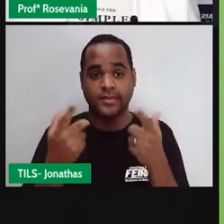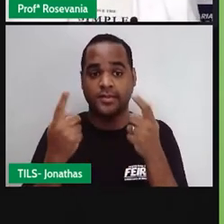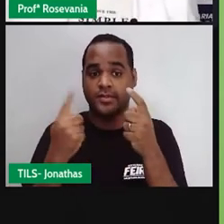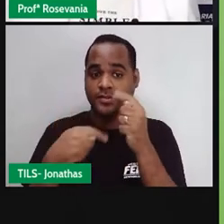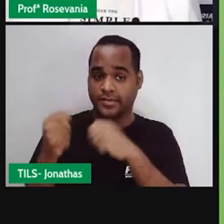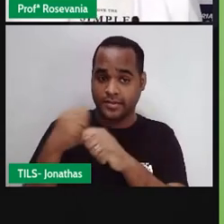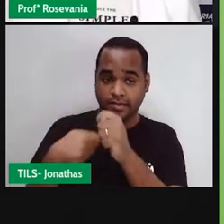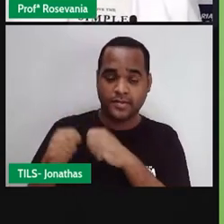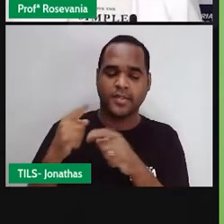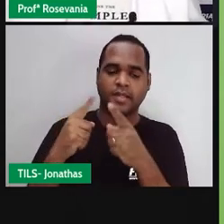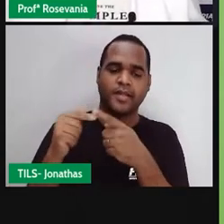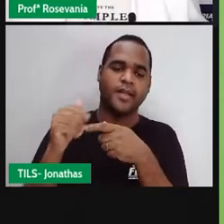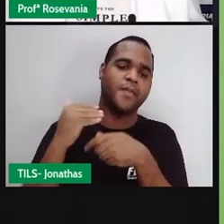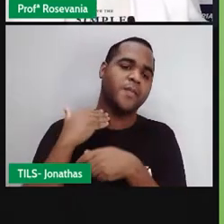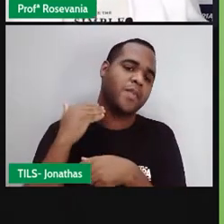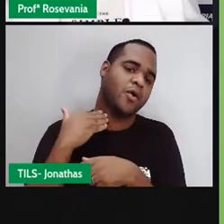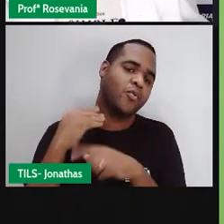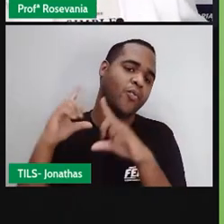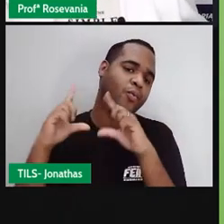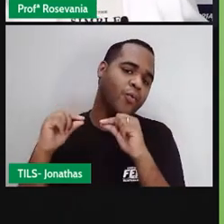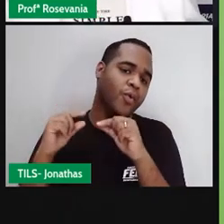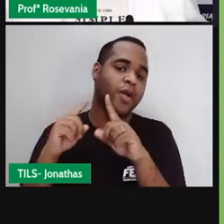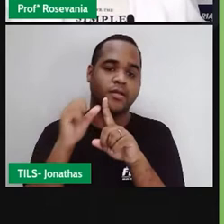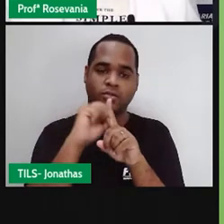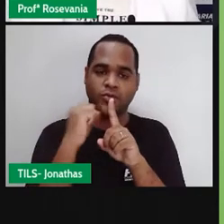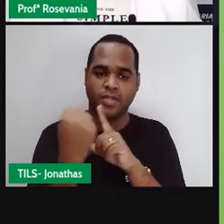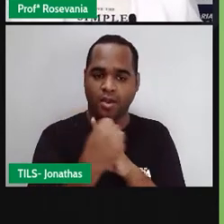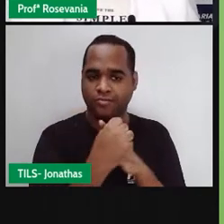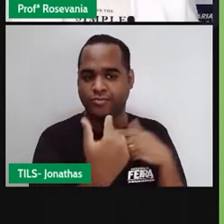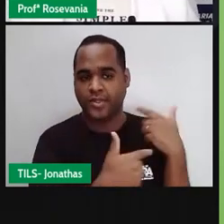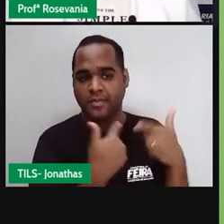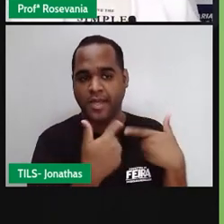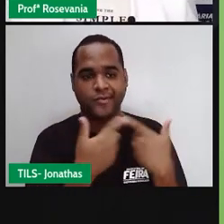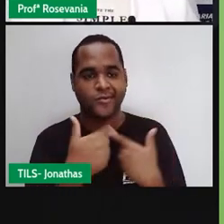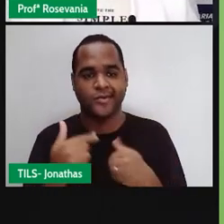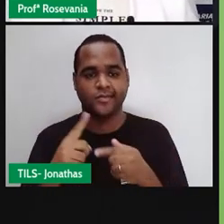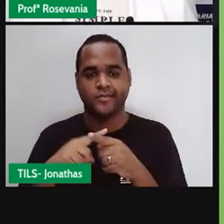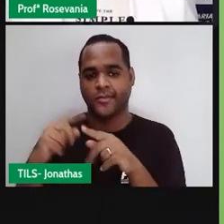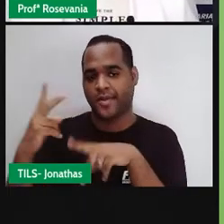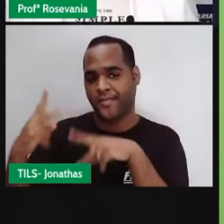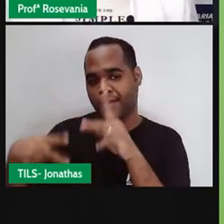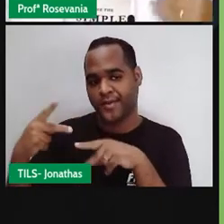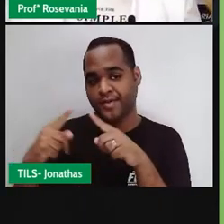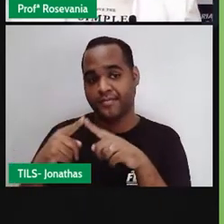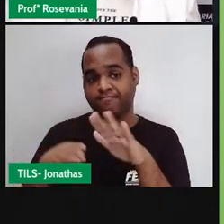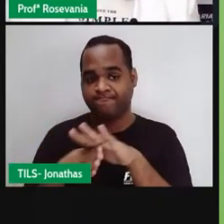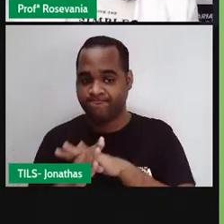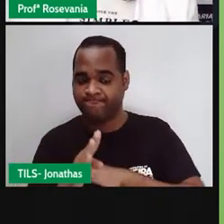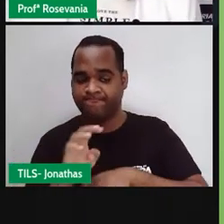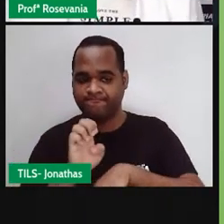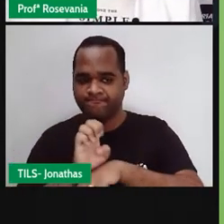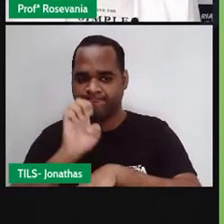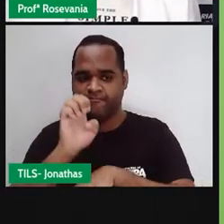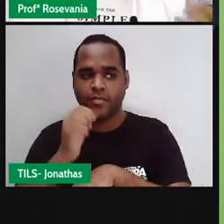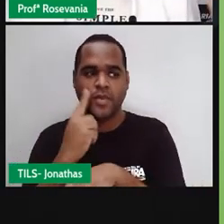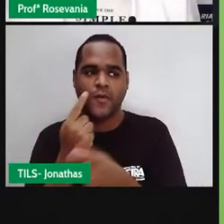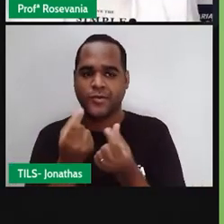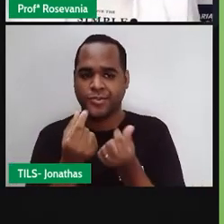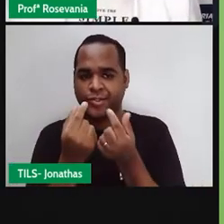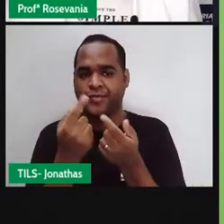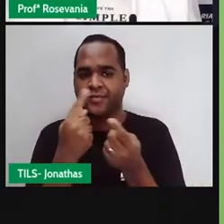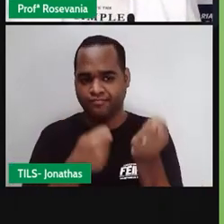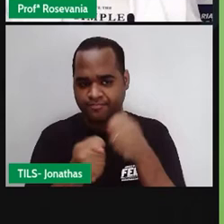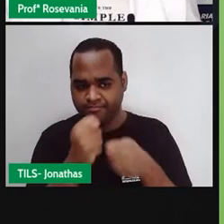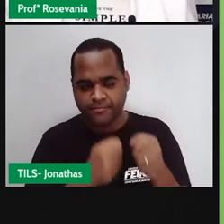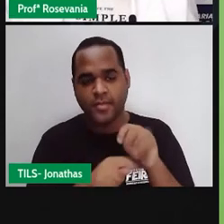países, falências de banco. Teve uma crise social com desemprego, a crise política com a intervenção do Estado, que é quando ele injeta, né, dinheiro na economia